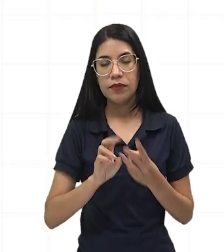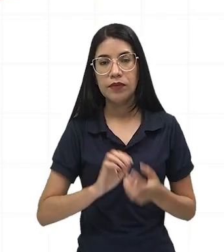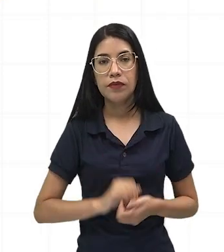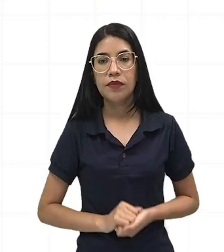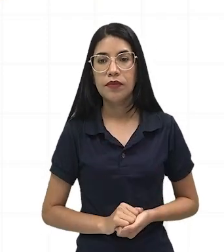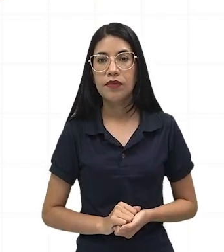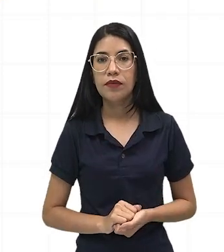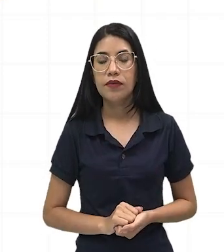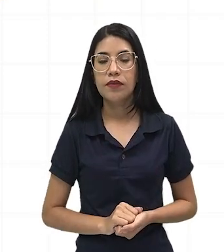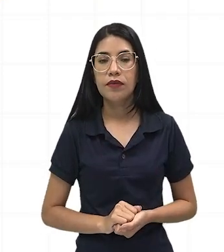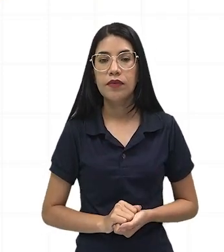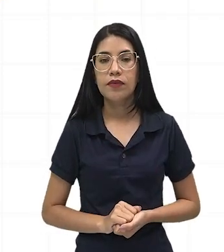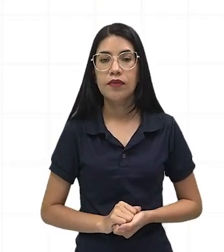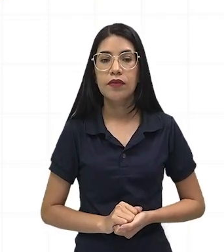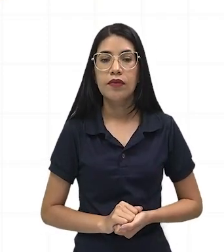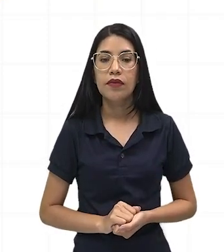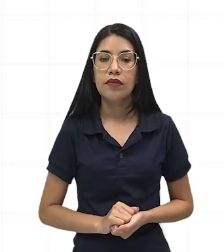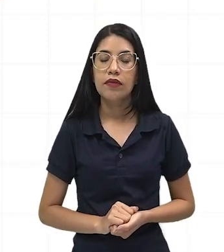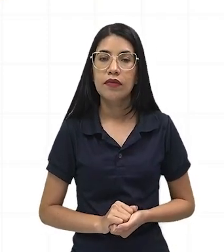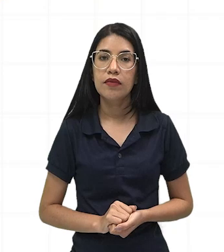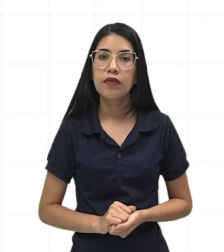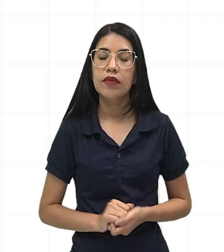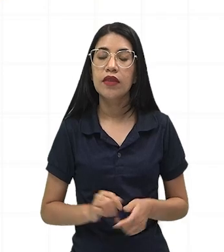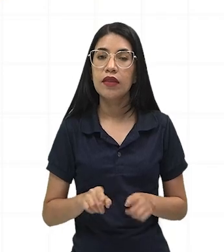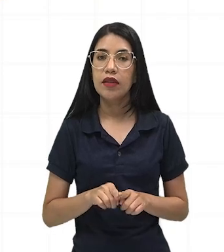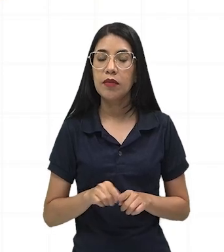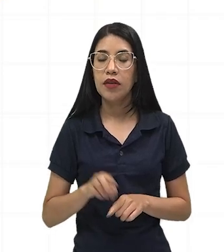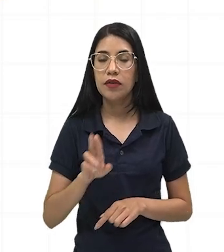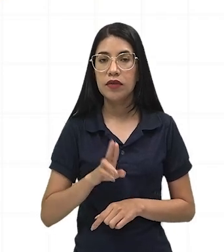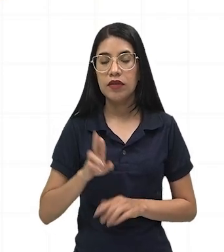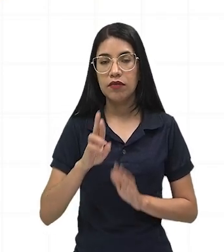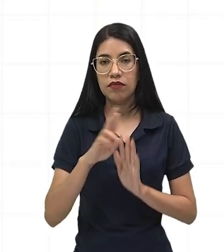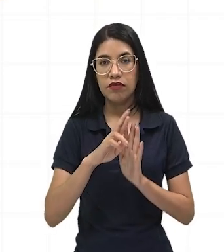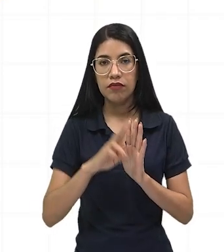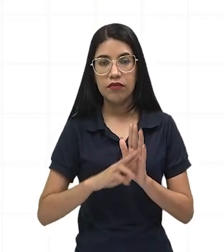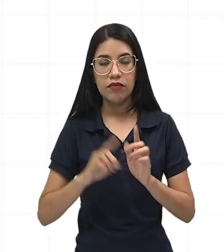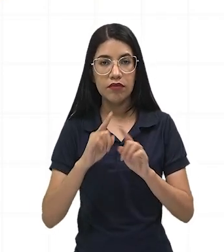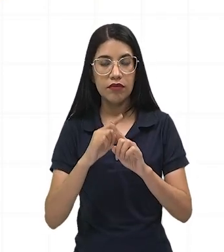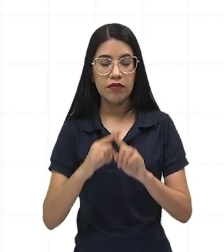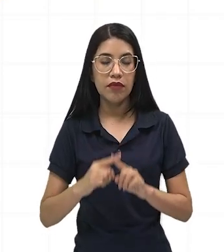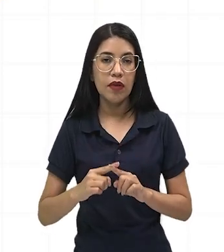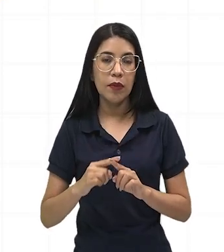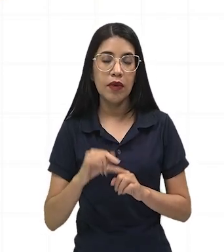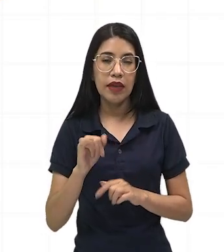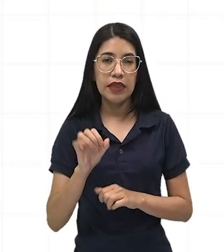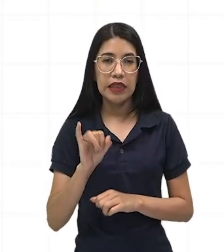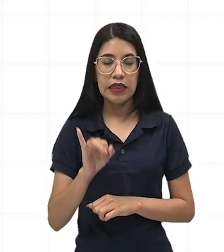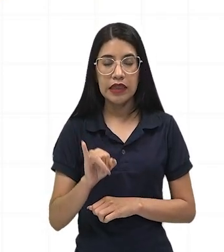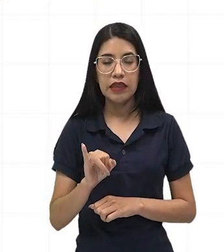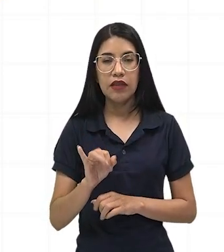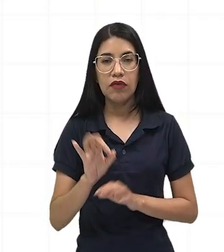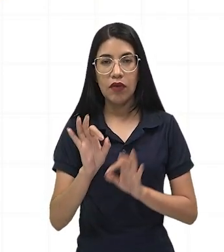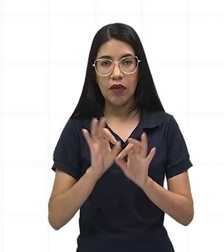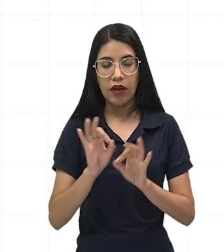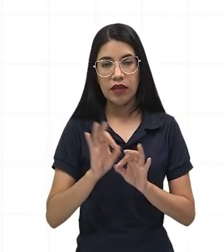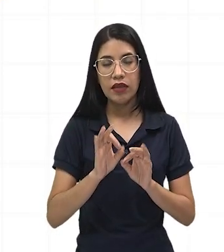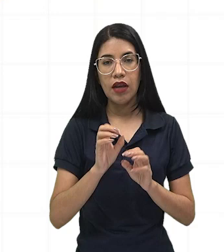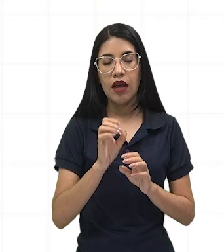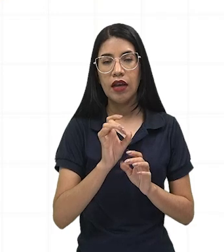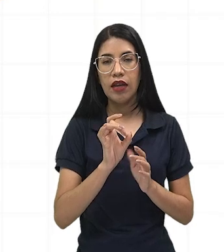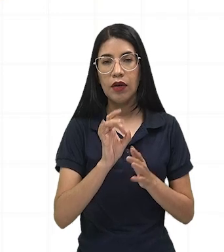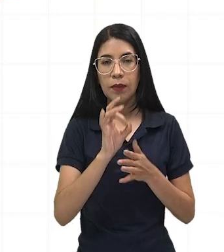da unidade. Também utilizando o princípio multiplicativo, porque se nós fôssemos construir esses números,